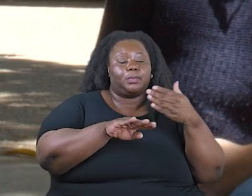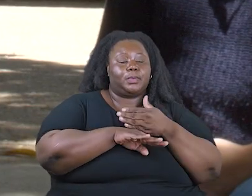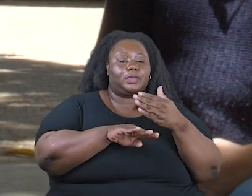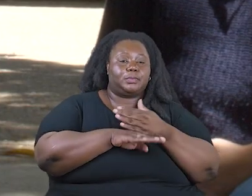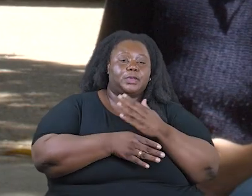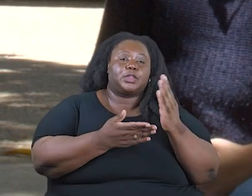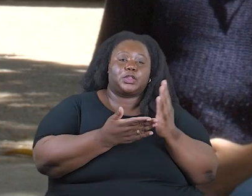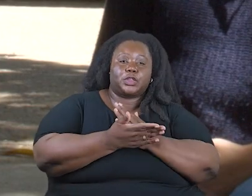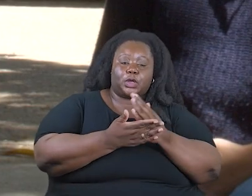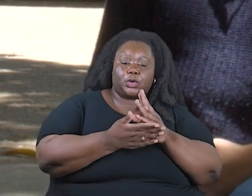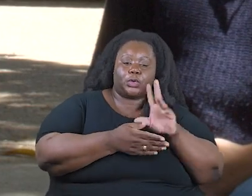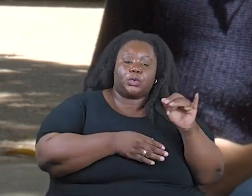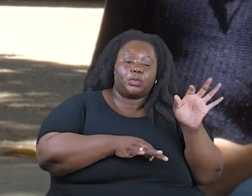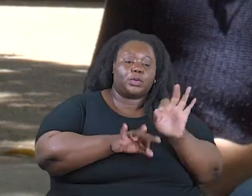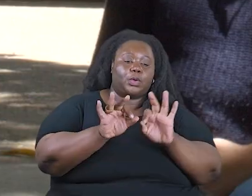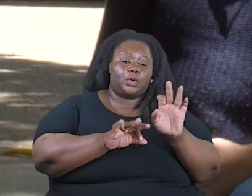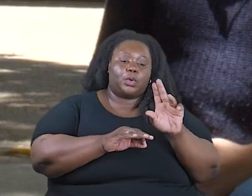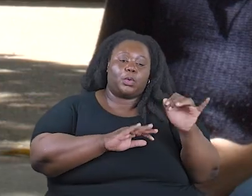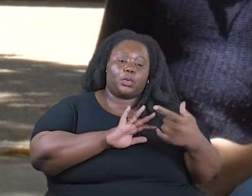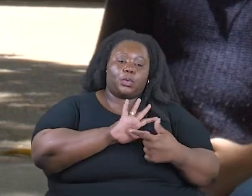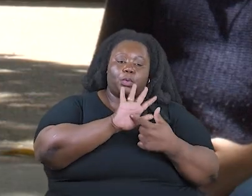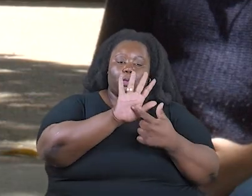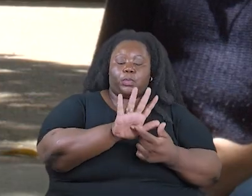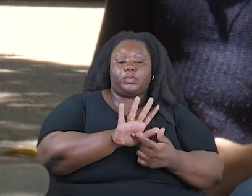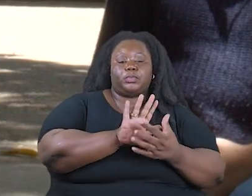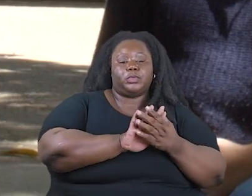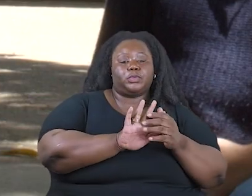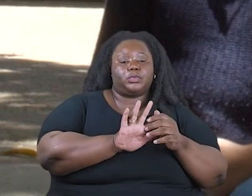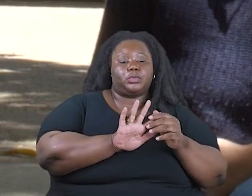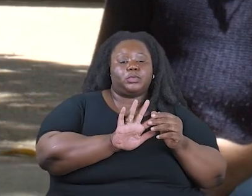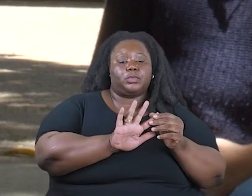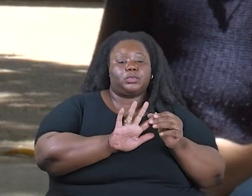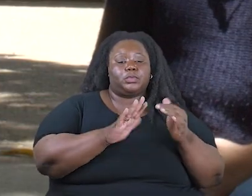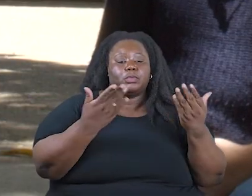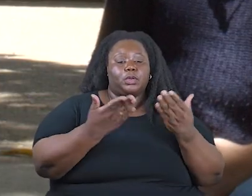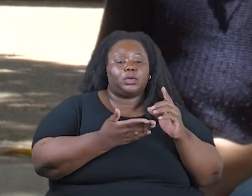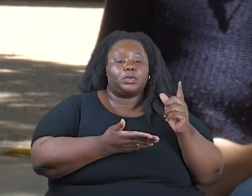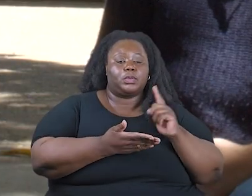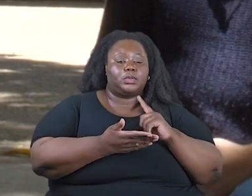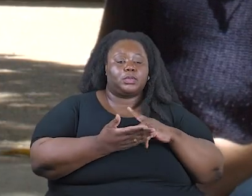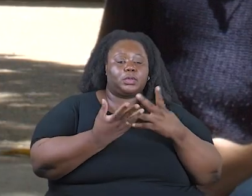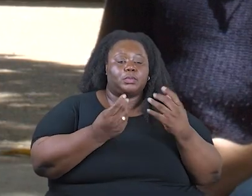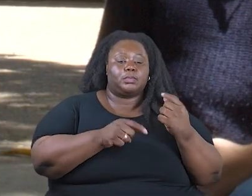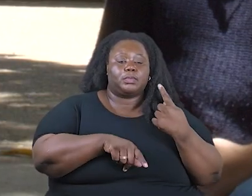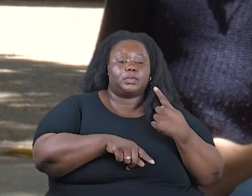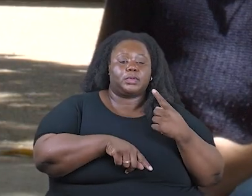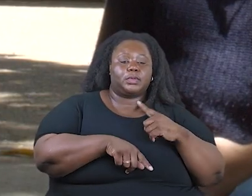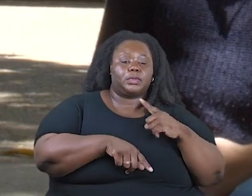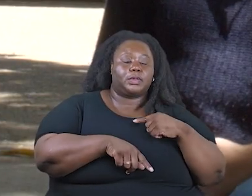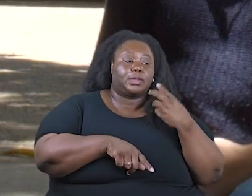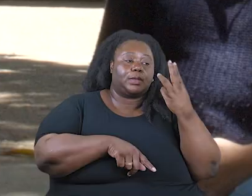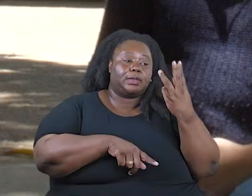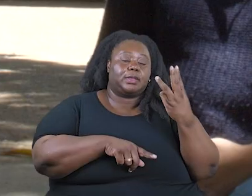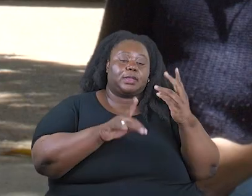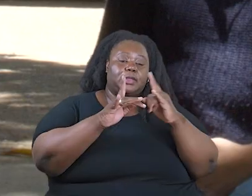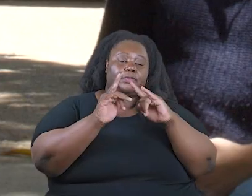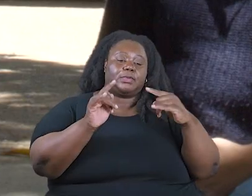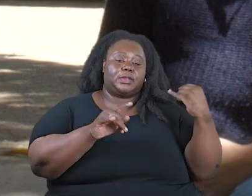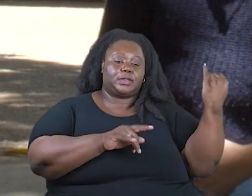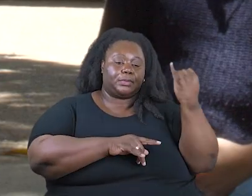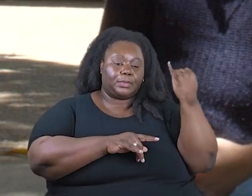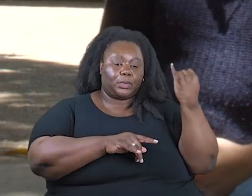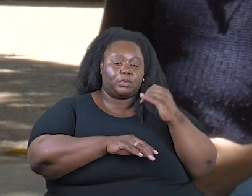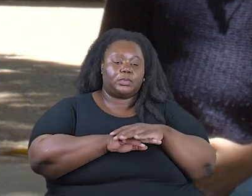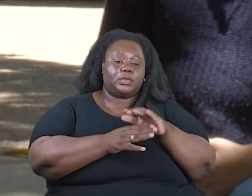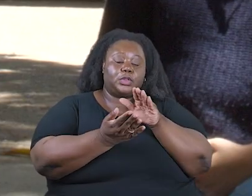Participei de várias delas, ou na organização ou como expositor. Então agora a gente tem uma situação que a gente tem 3 feiras